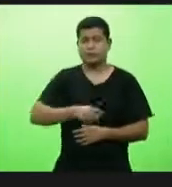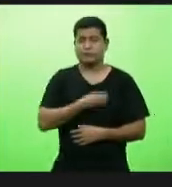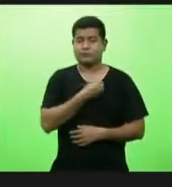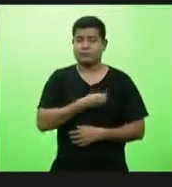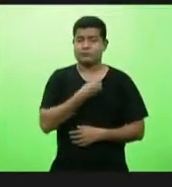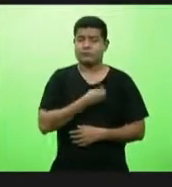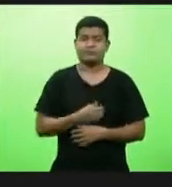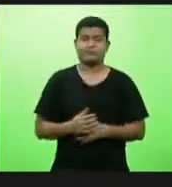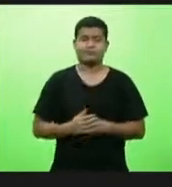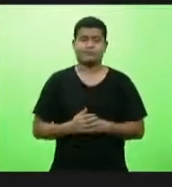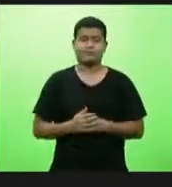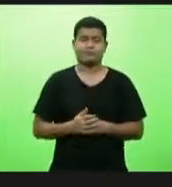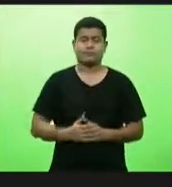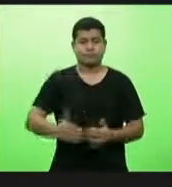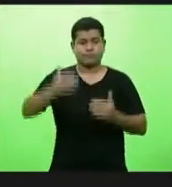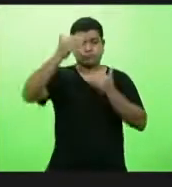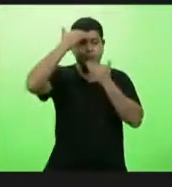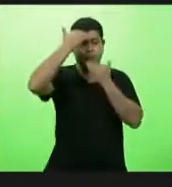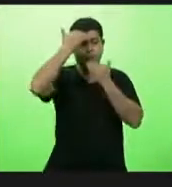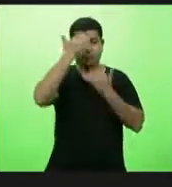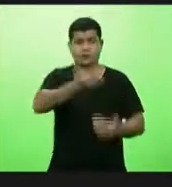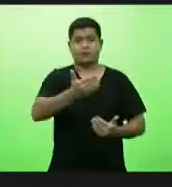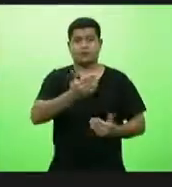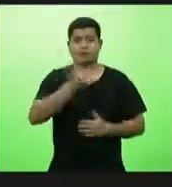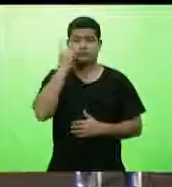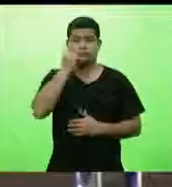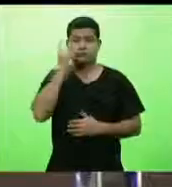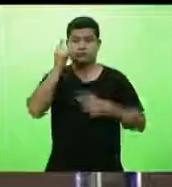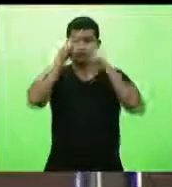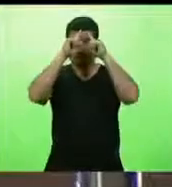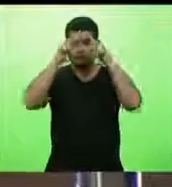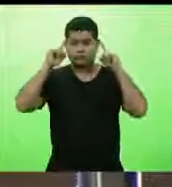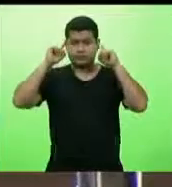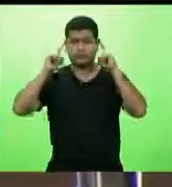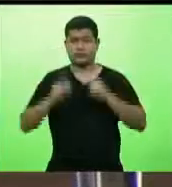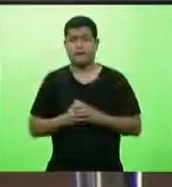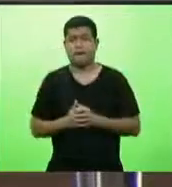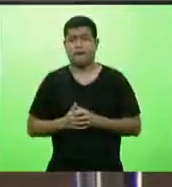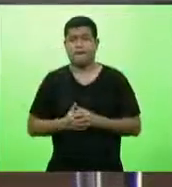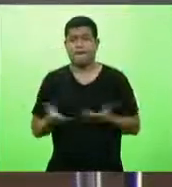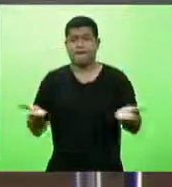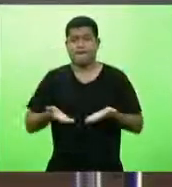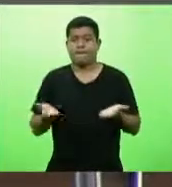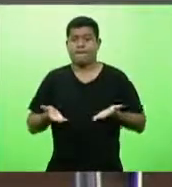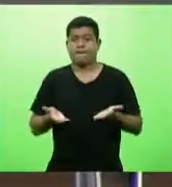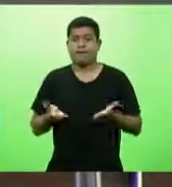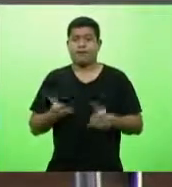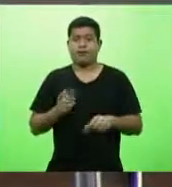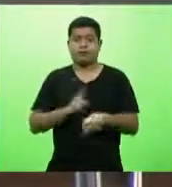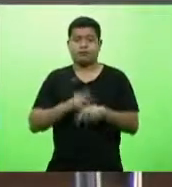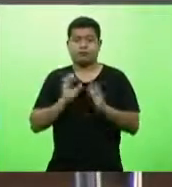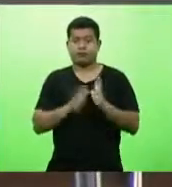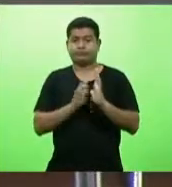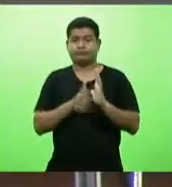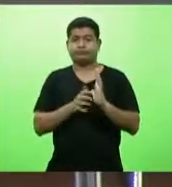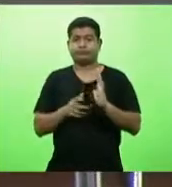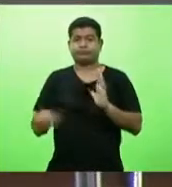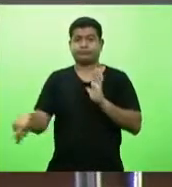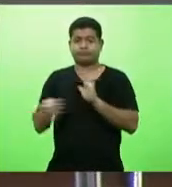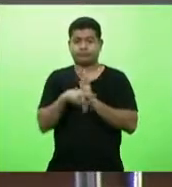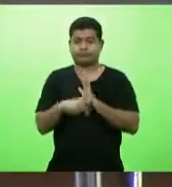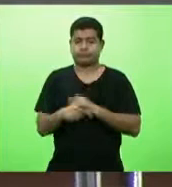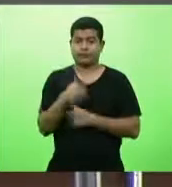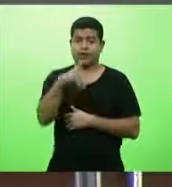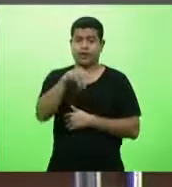Obrigado, deputado, que falou em nome do Partido dos Trabalhadores. O próximo horário dos partidos pertence ao